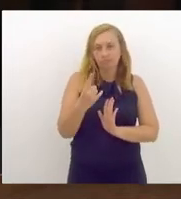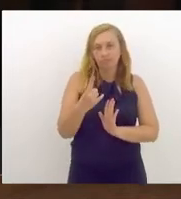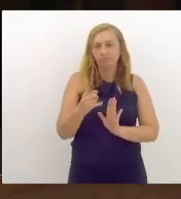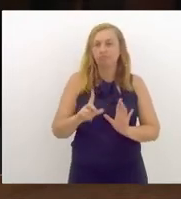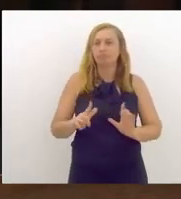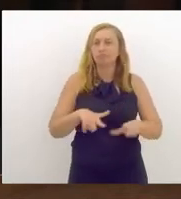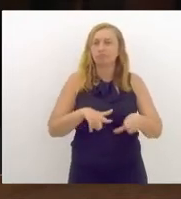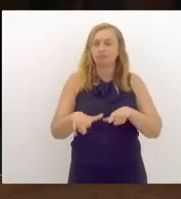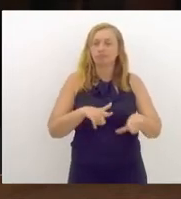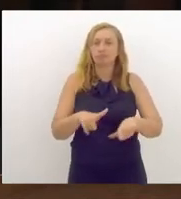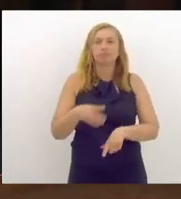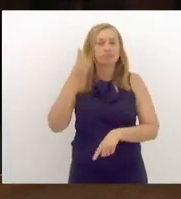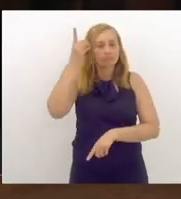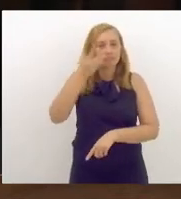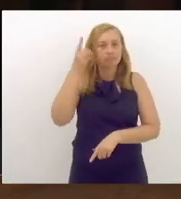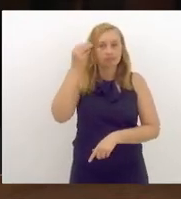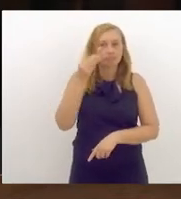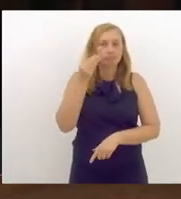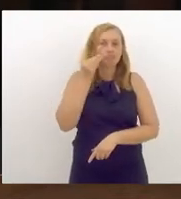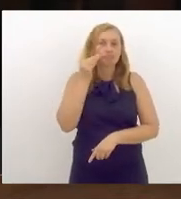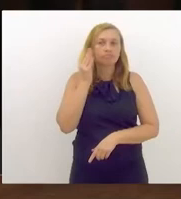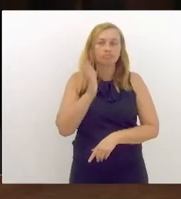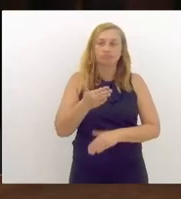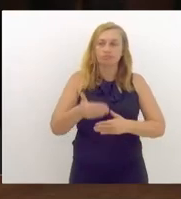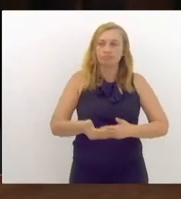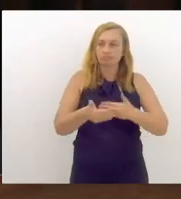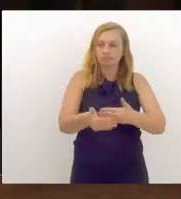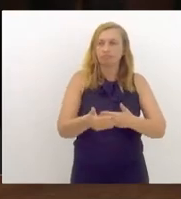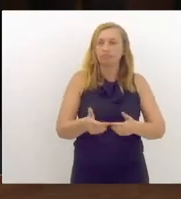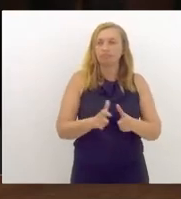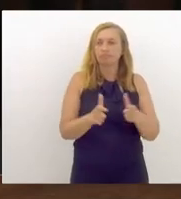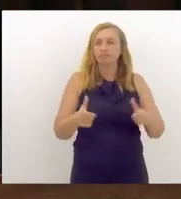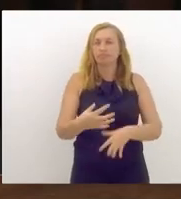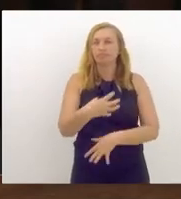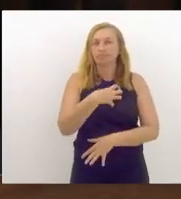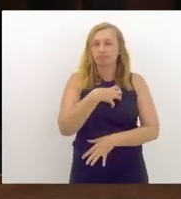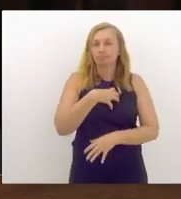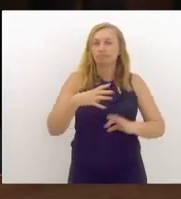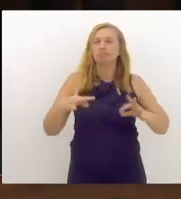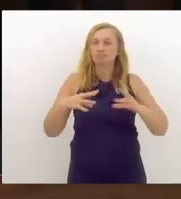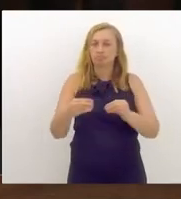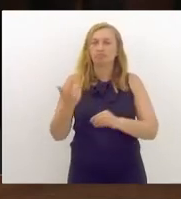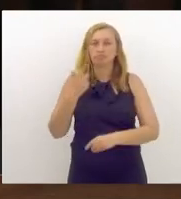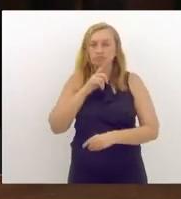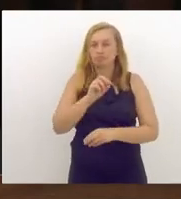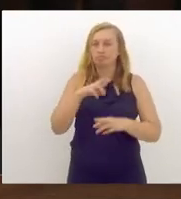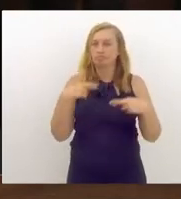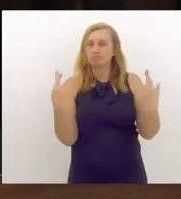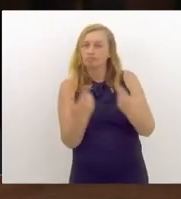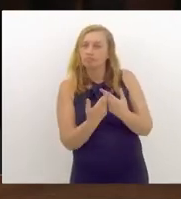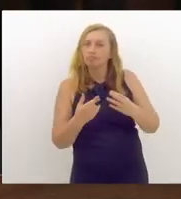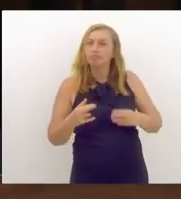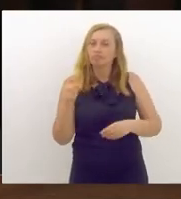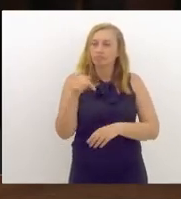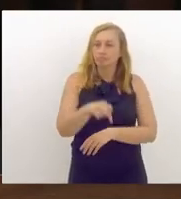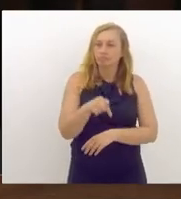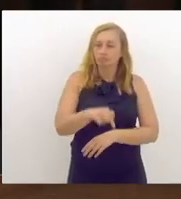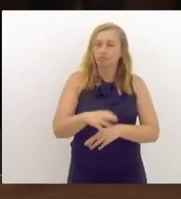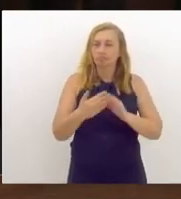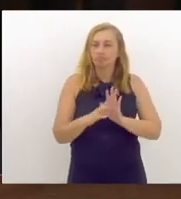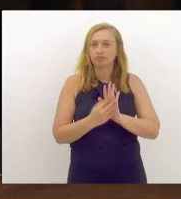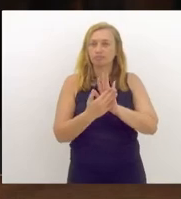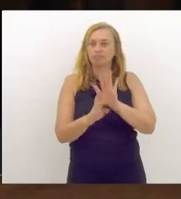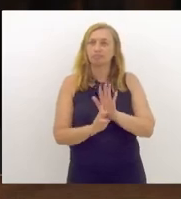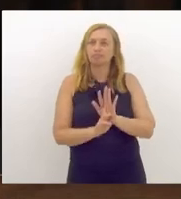da atuação da deputada Mônica ela já deu um grande passo nesse sentido por tudo que ela conseguiu reunir e tá aqui representado